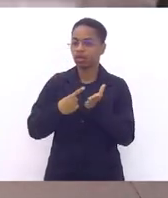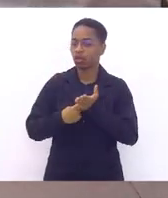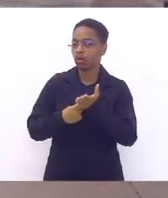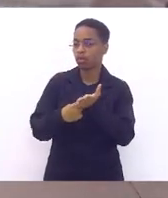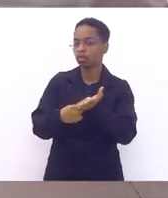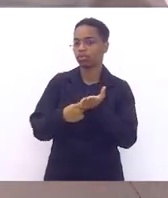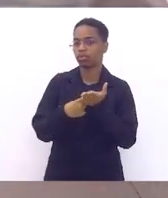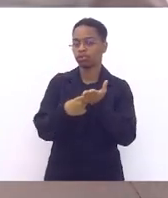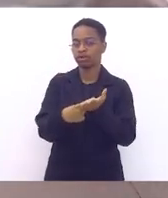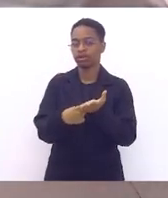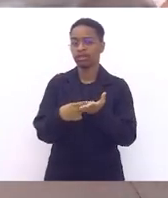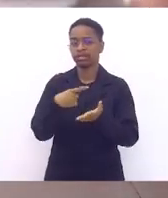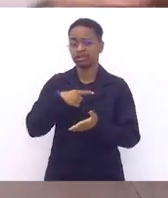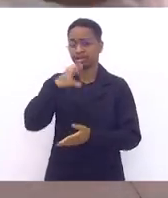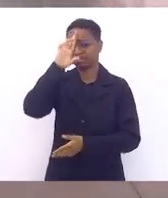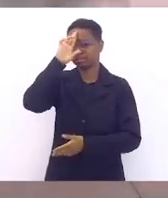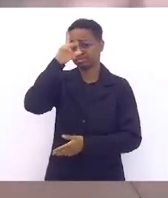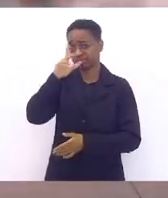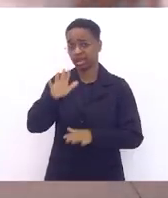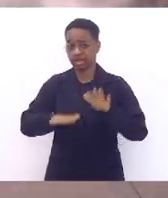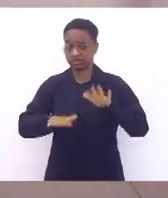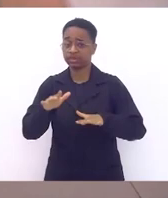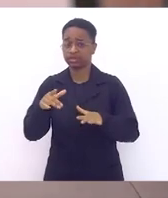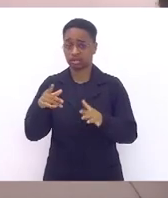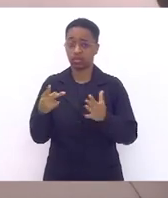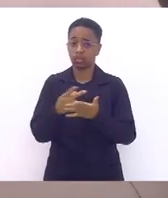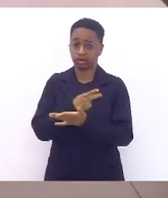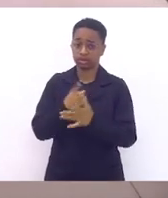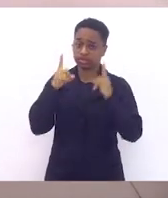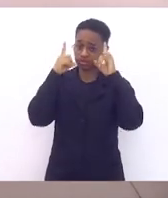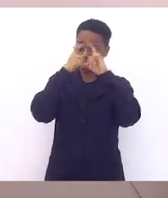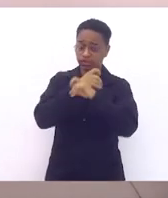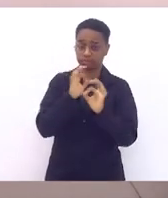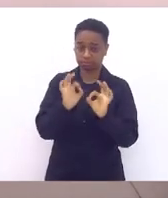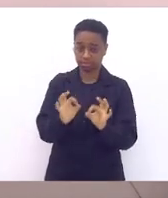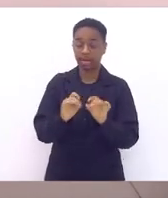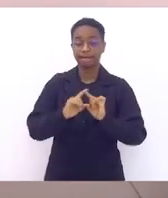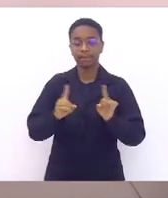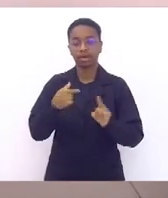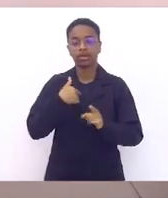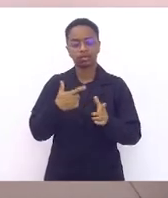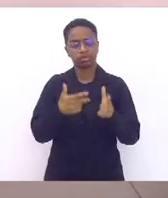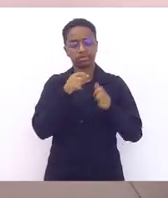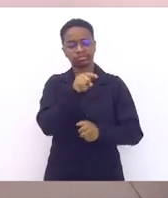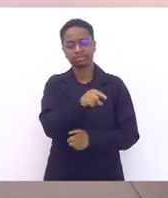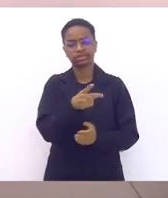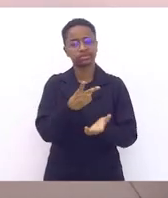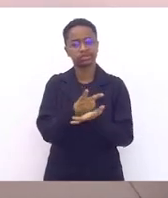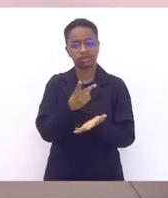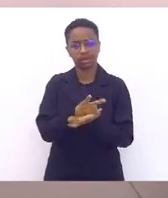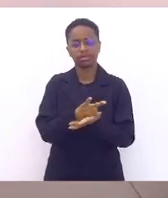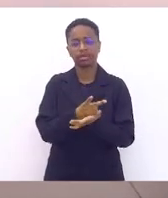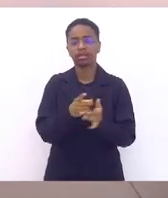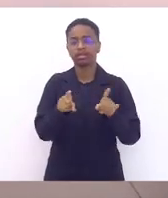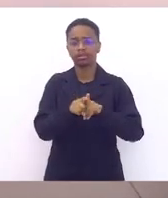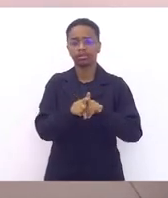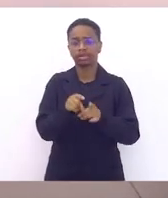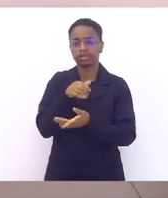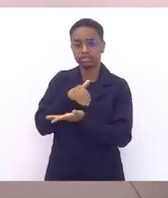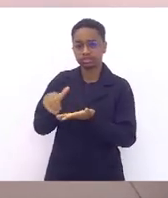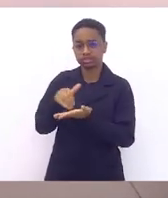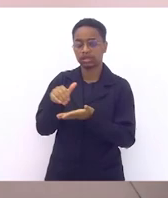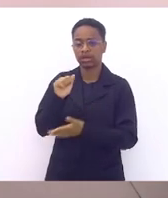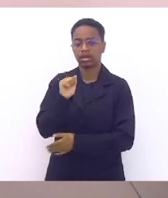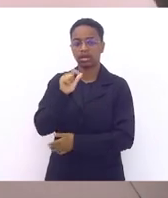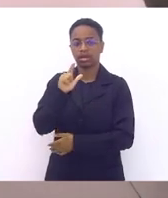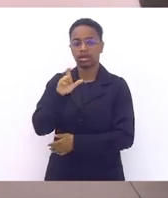comprometida, com todos os equívocos e dificuldades que a gente possa ter. Eu sempre vi na sua pessoa e na pessoa do secretário Alexandre